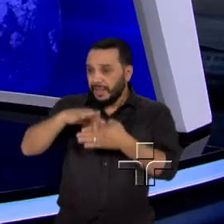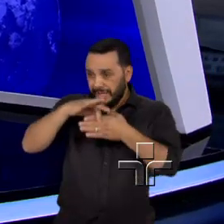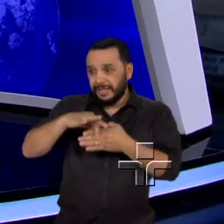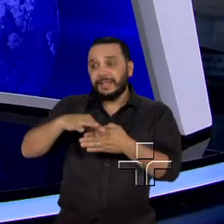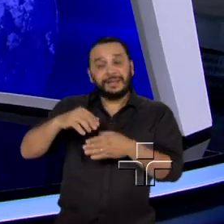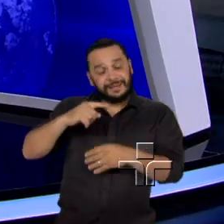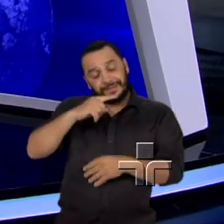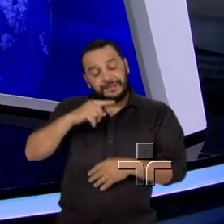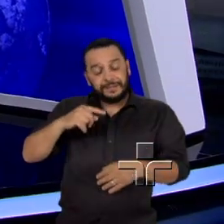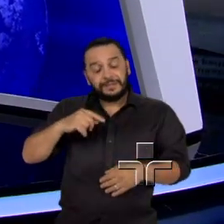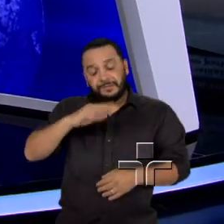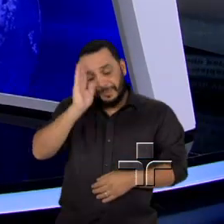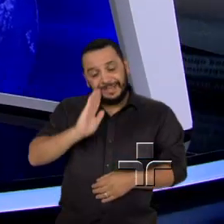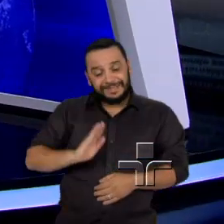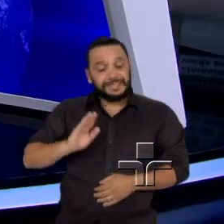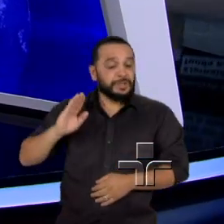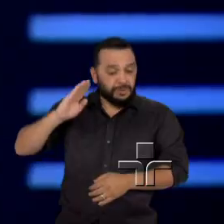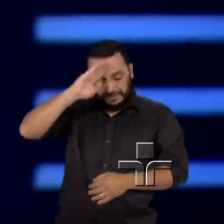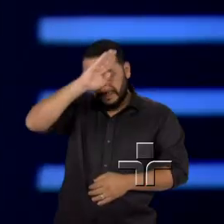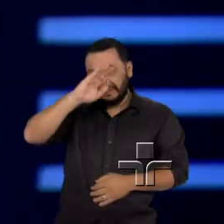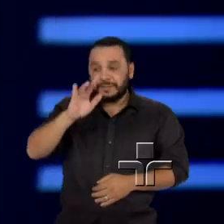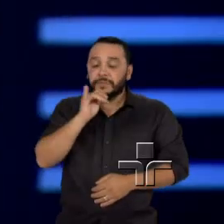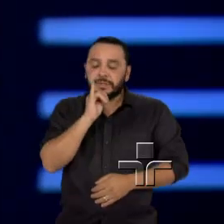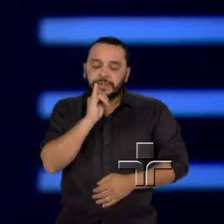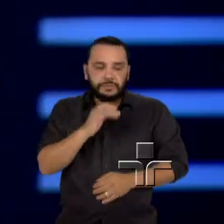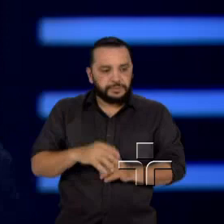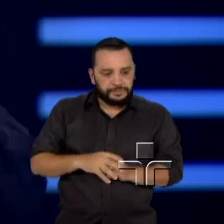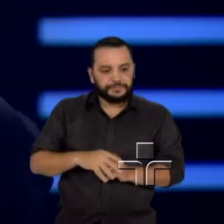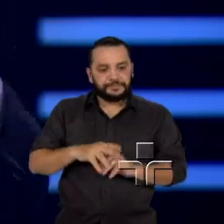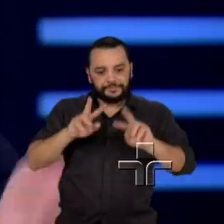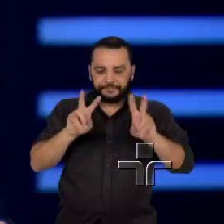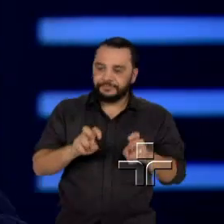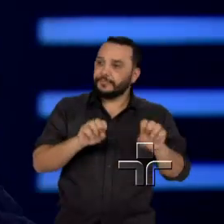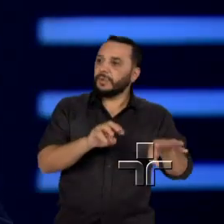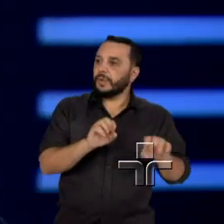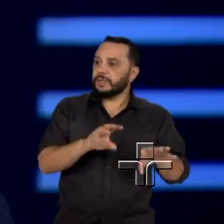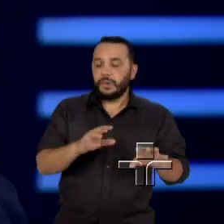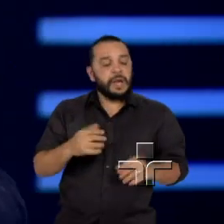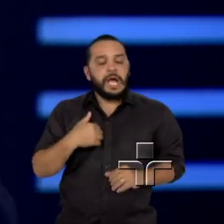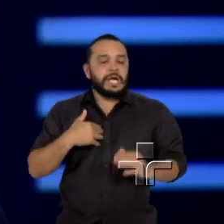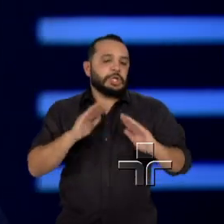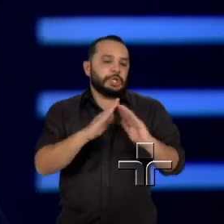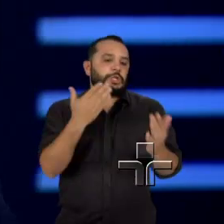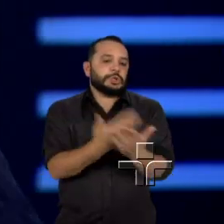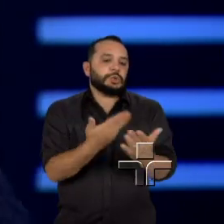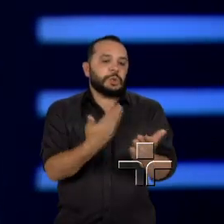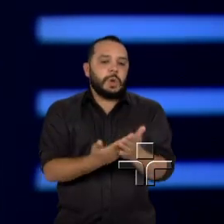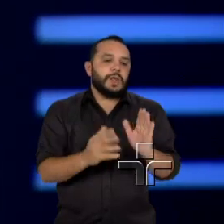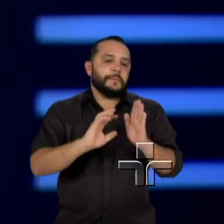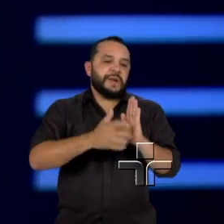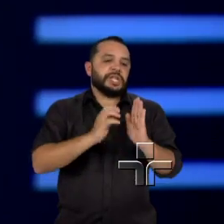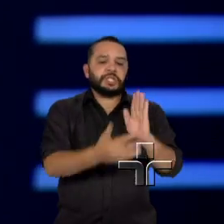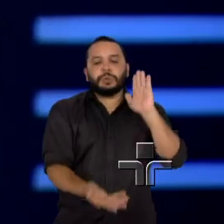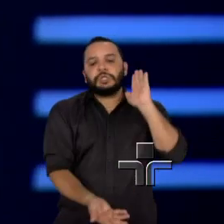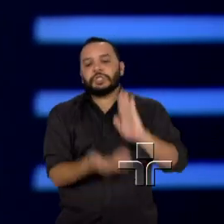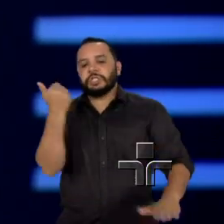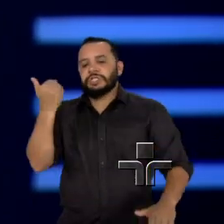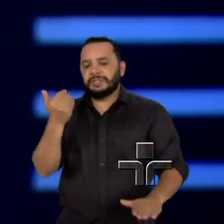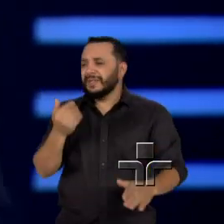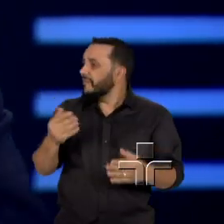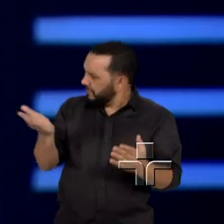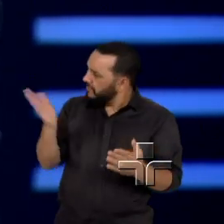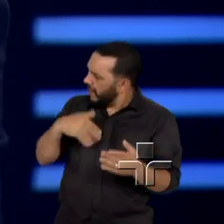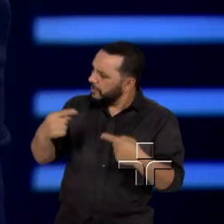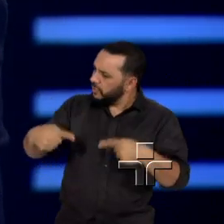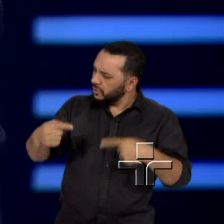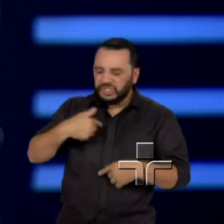isso. Ele taxa questões por exemplo, educação, escola sem partido, e vai para e se nega a discutir conteúdo.